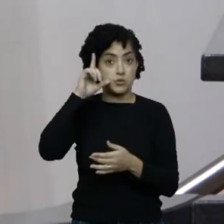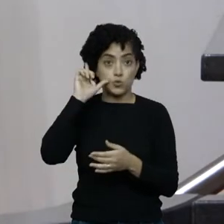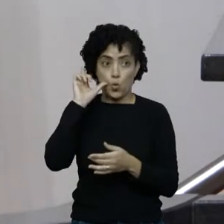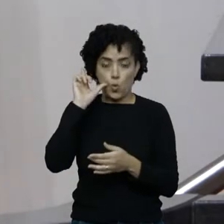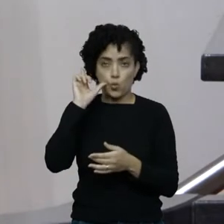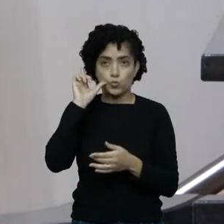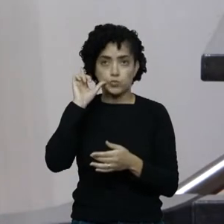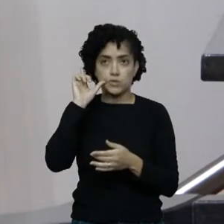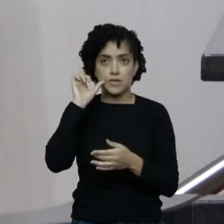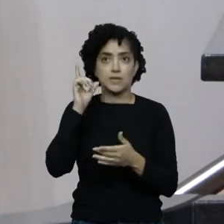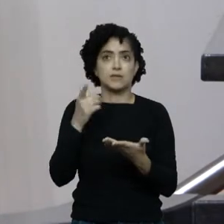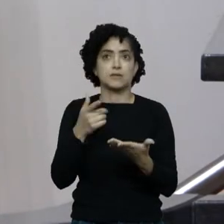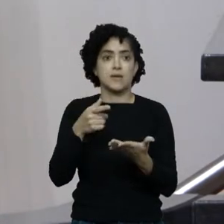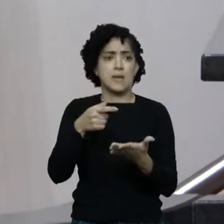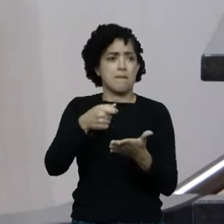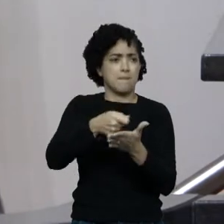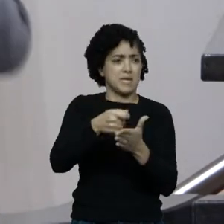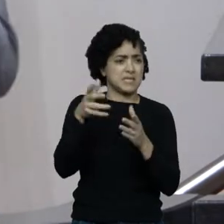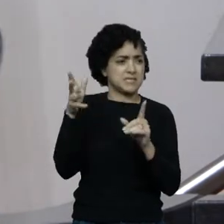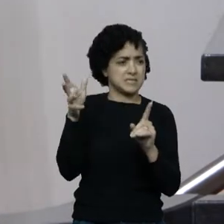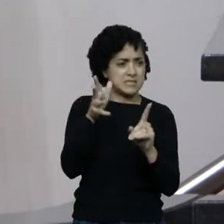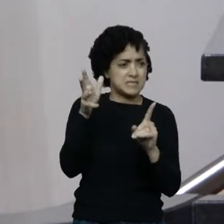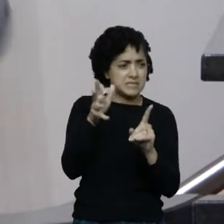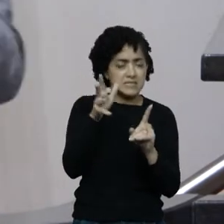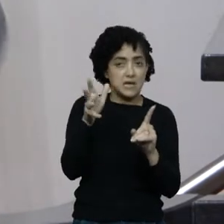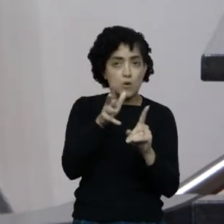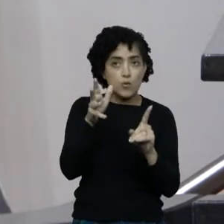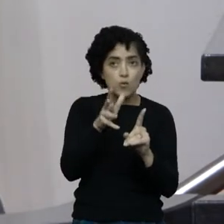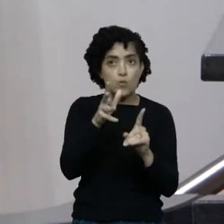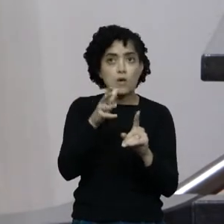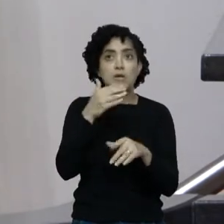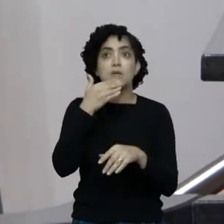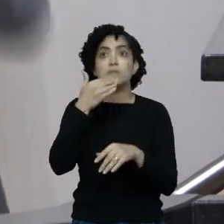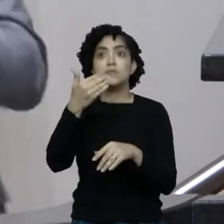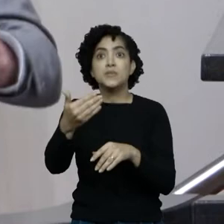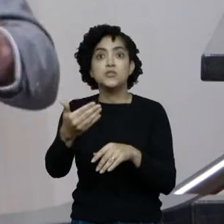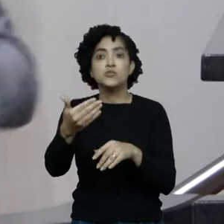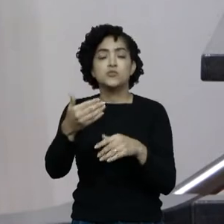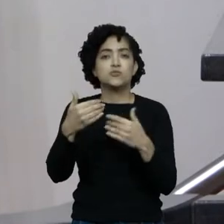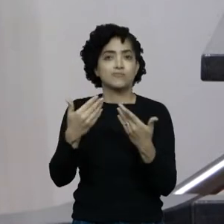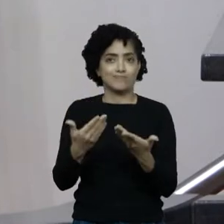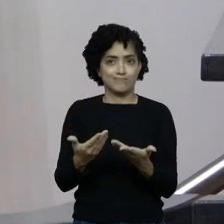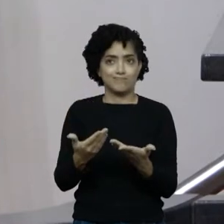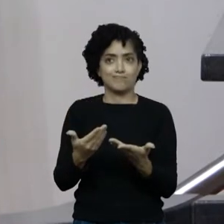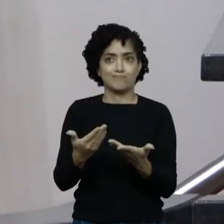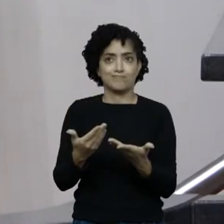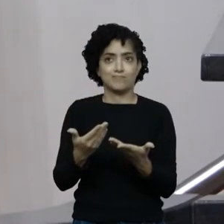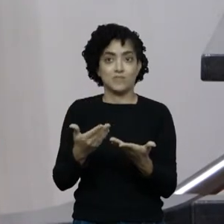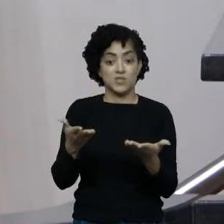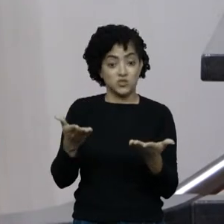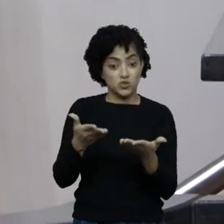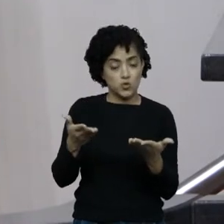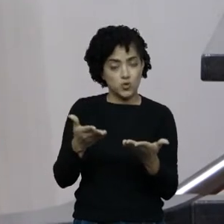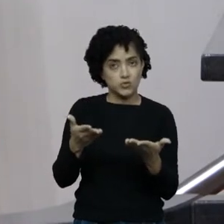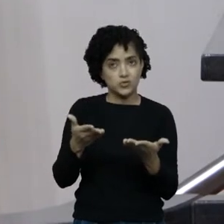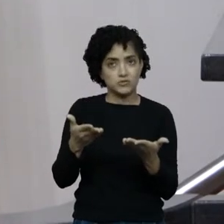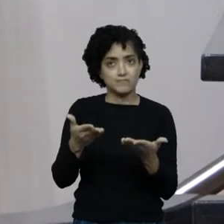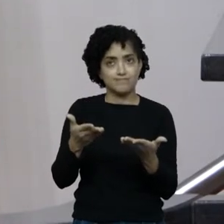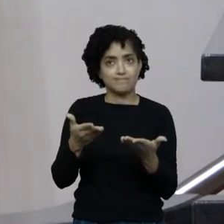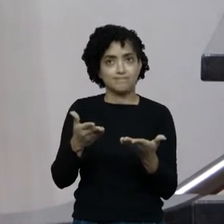e já precisou um pouco lá o Face pediu a inclusão do projeto e vem Extra pauta do dia de hoje